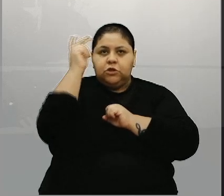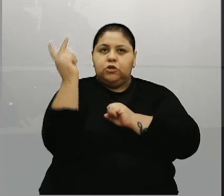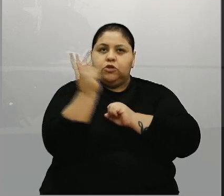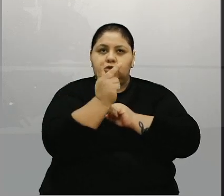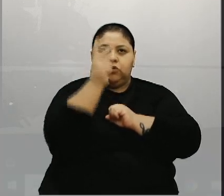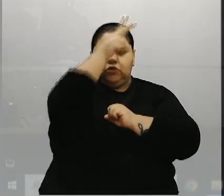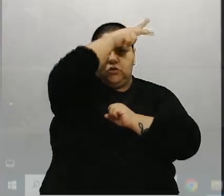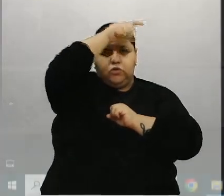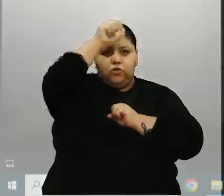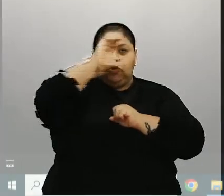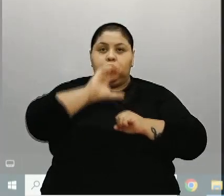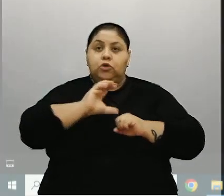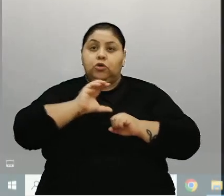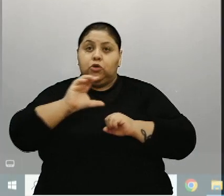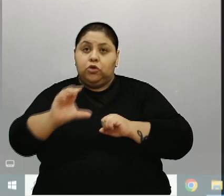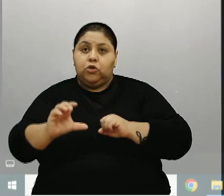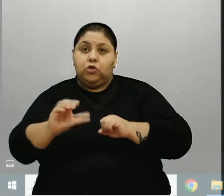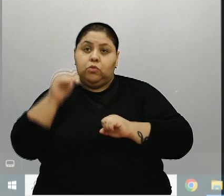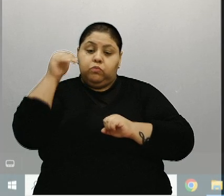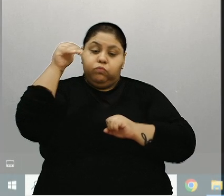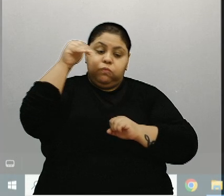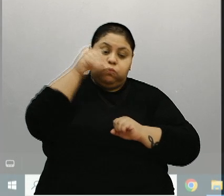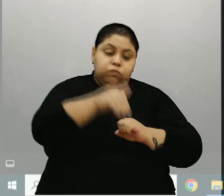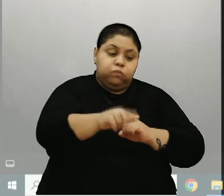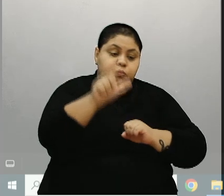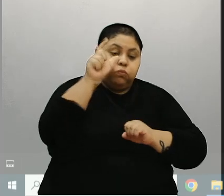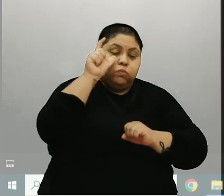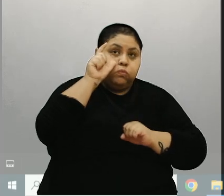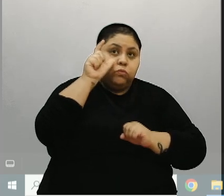prefeito descendo ali, olhando mais uma